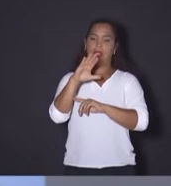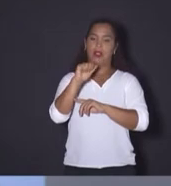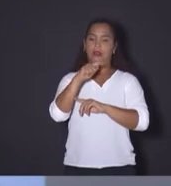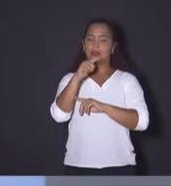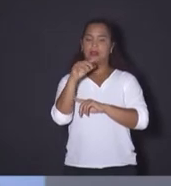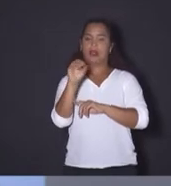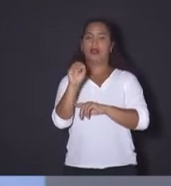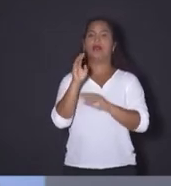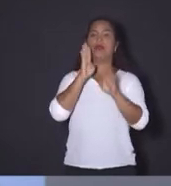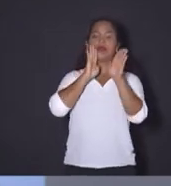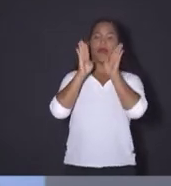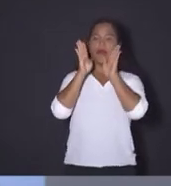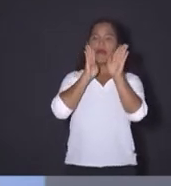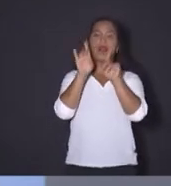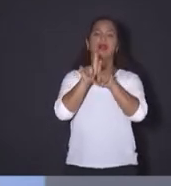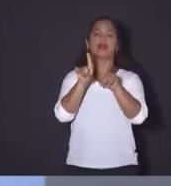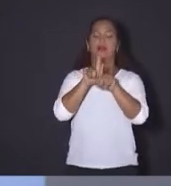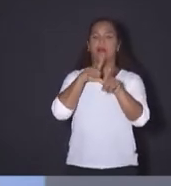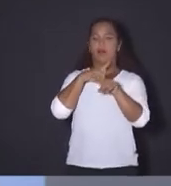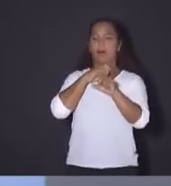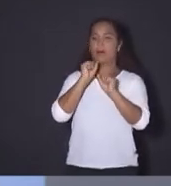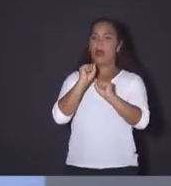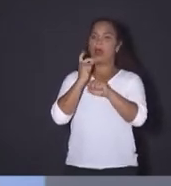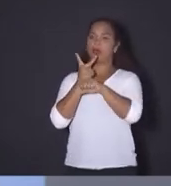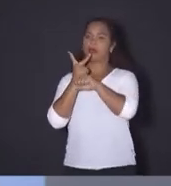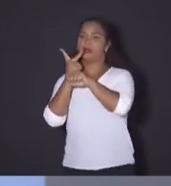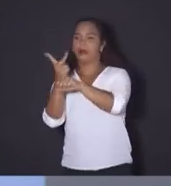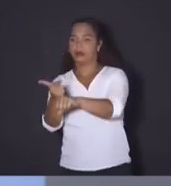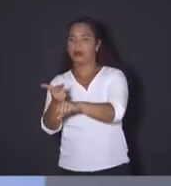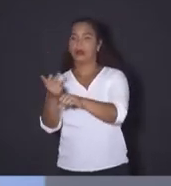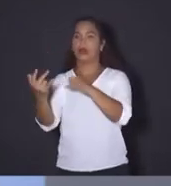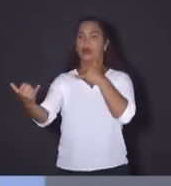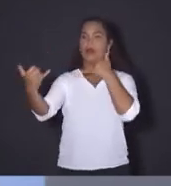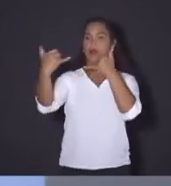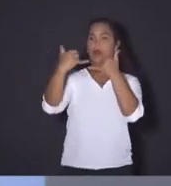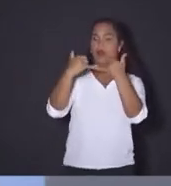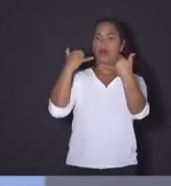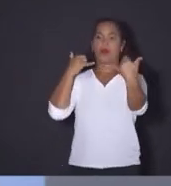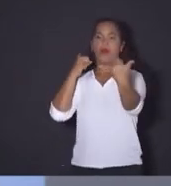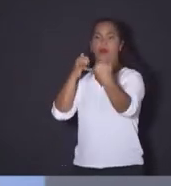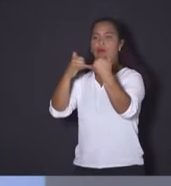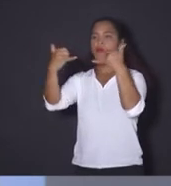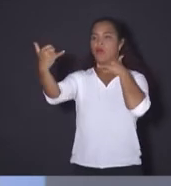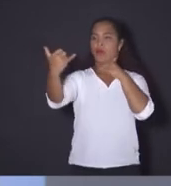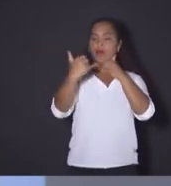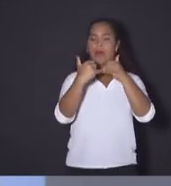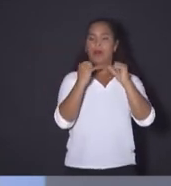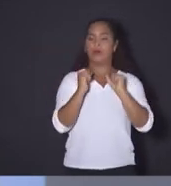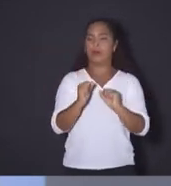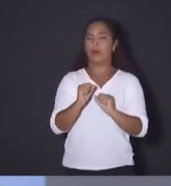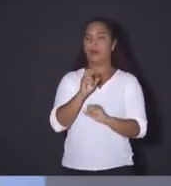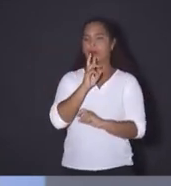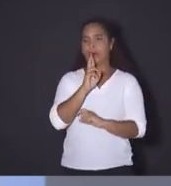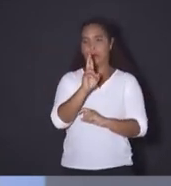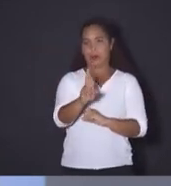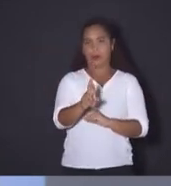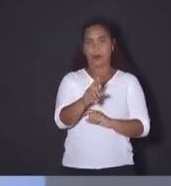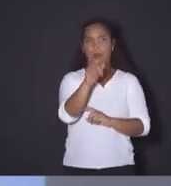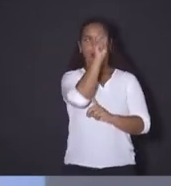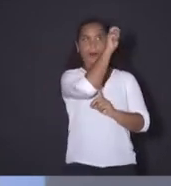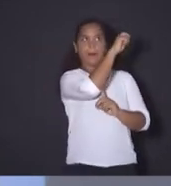é só nos procurar e nessa perspectiva é de conectar se uns aos outros respondemos na porta do